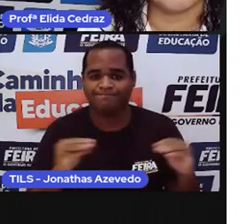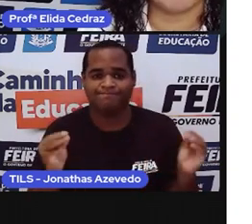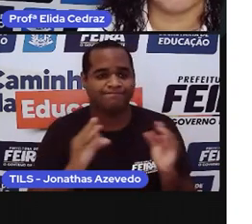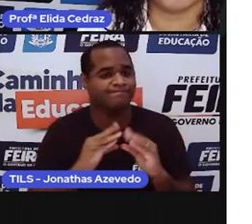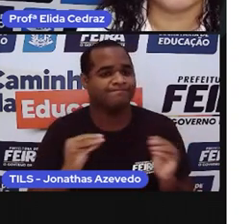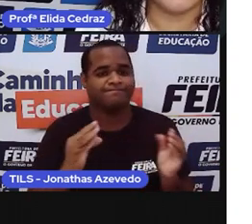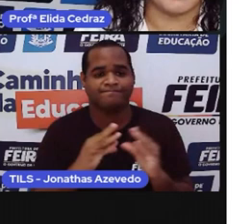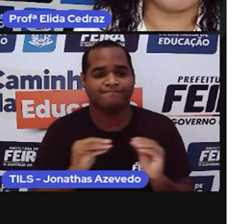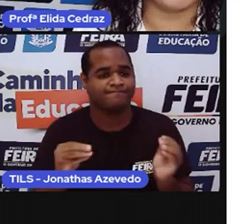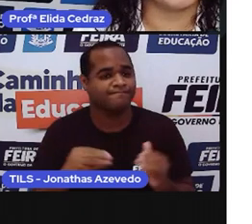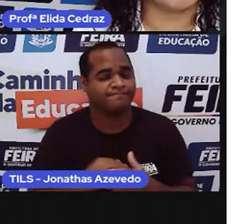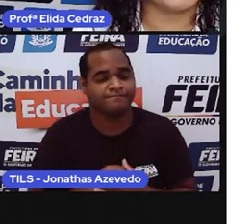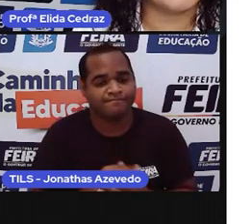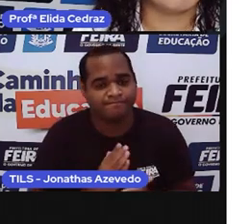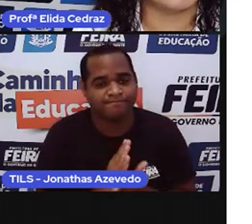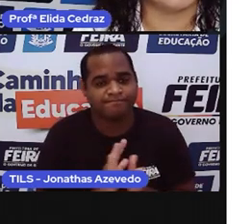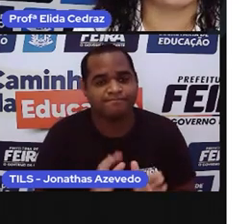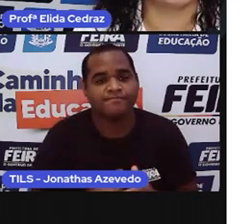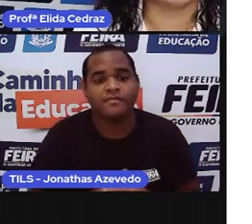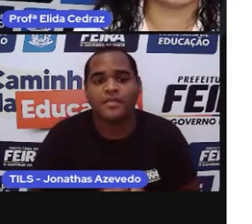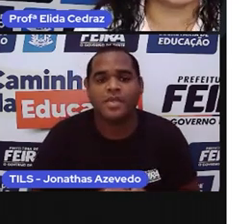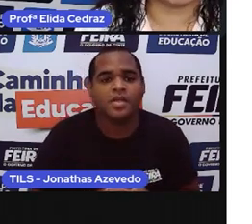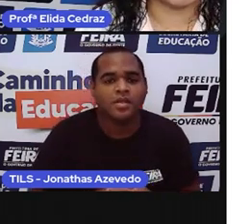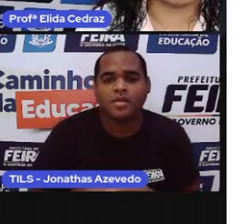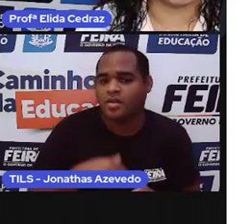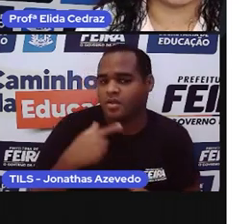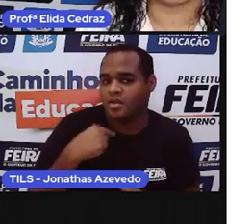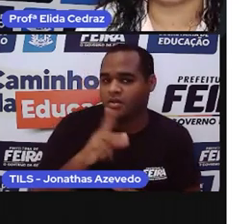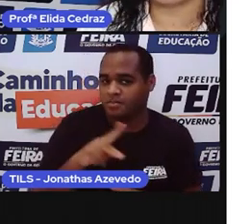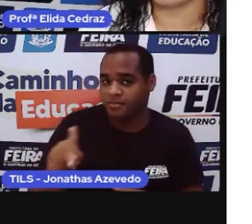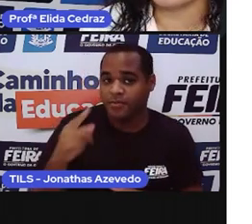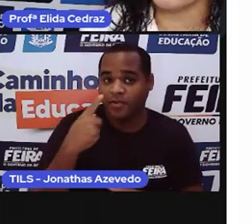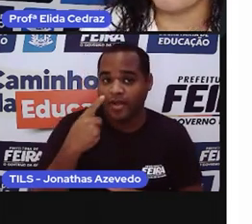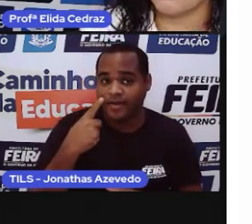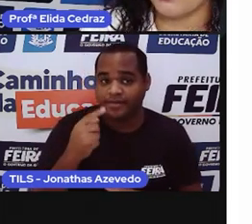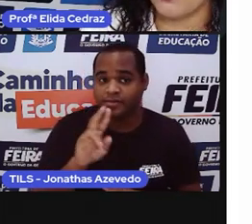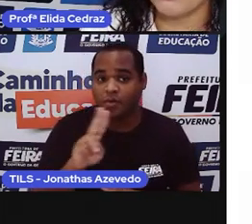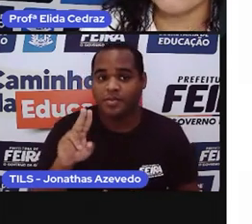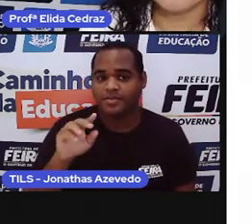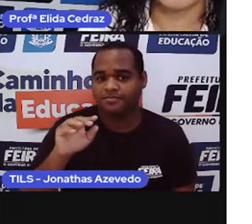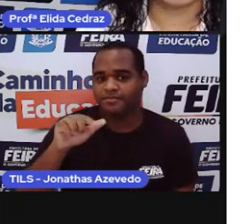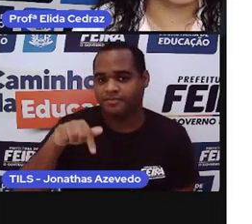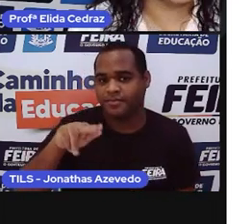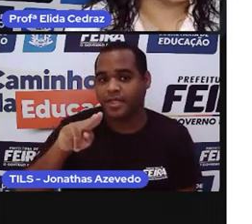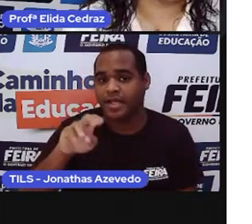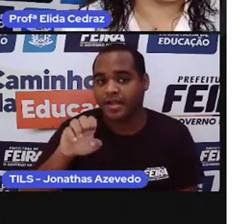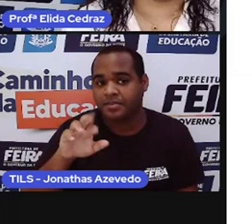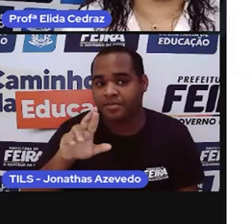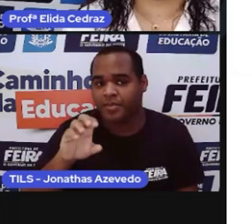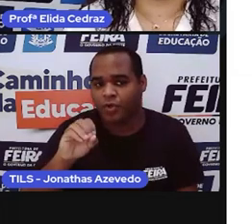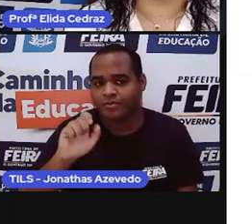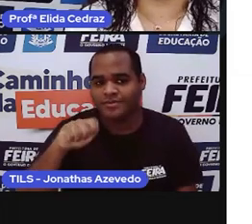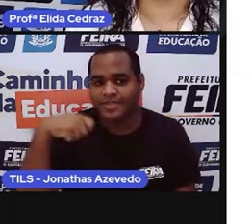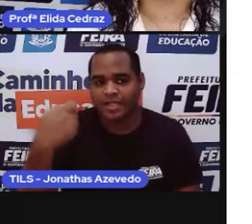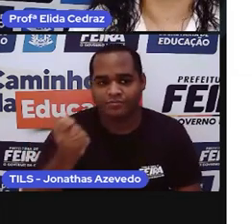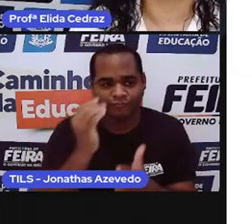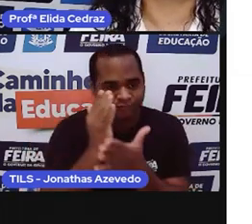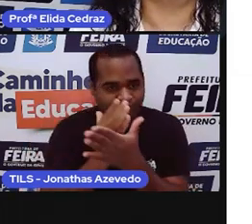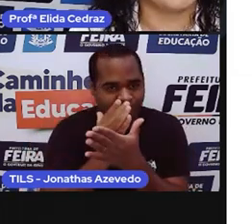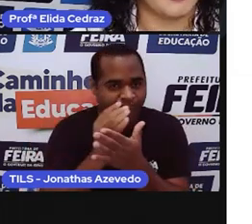se acabou. A Pro também separou duas palavrinhas: quebrou e